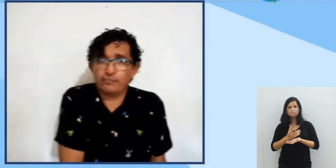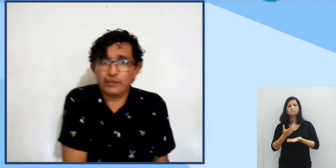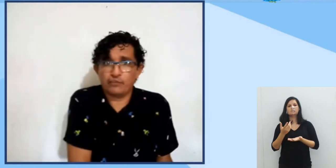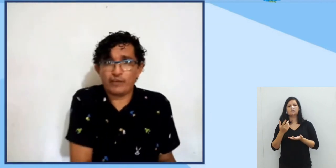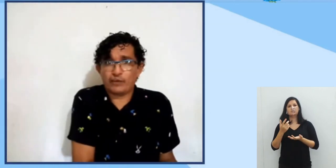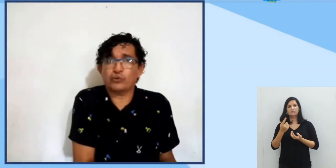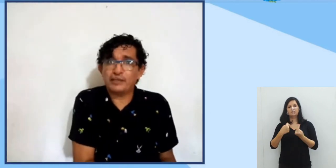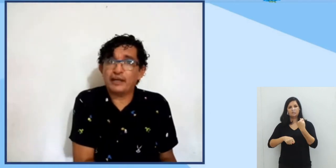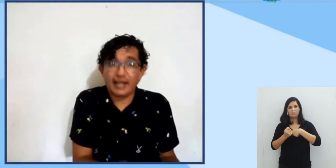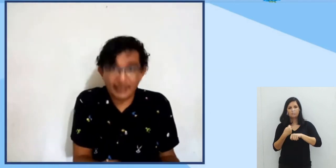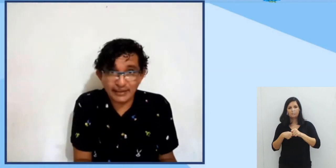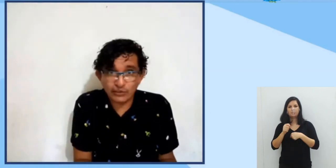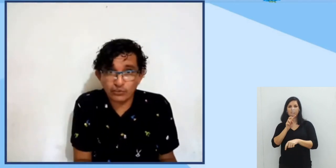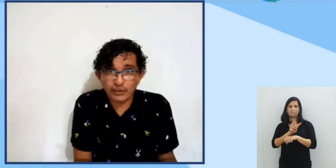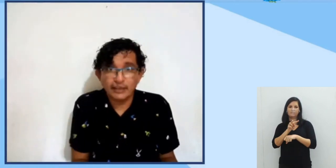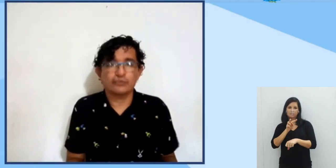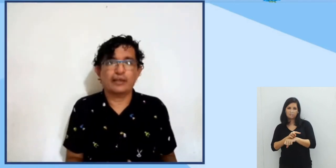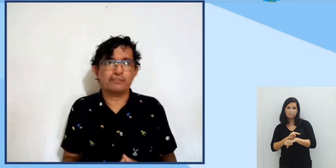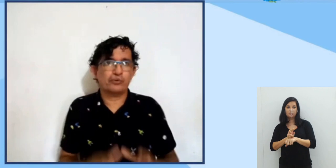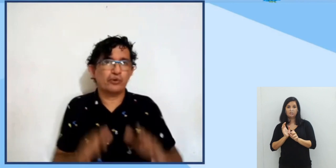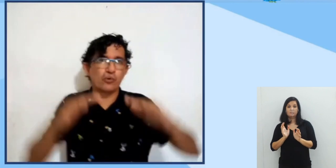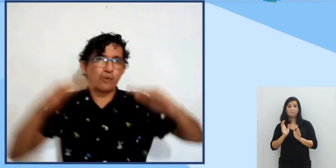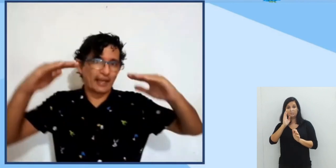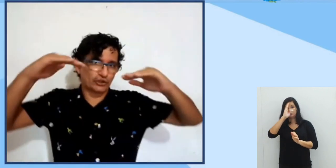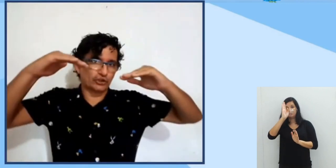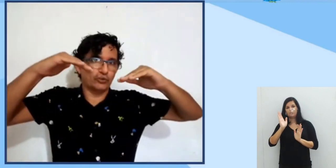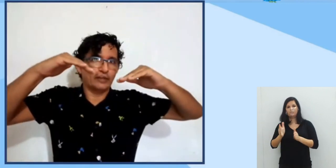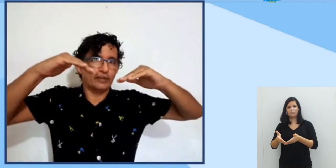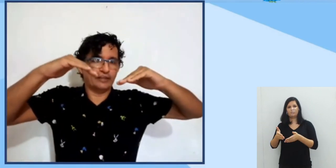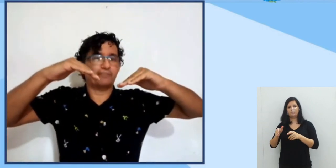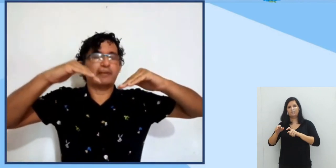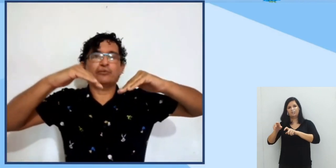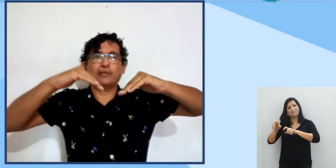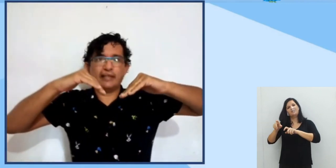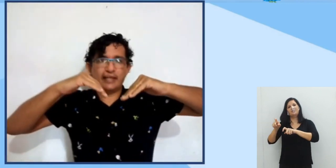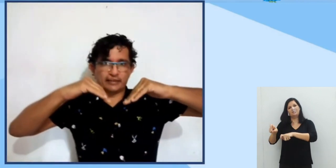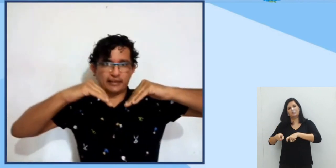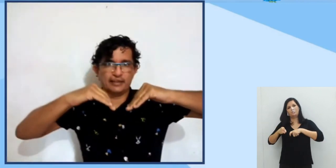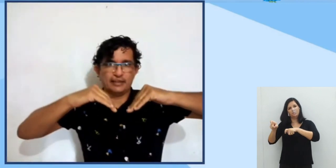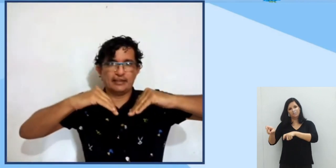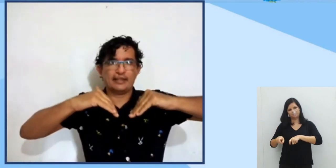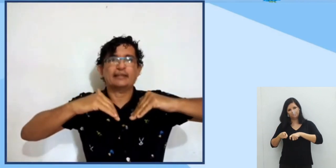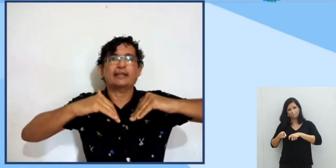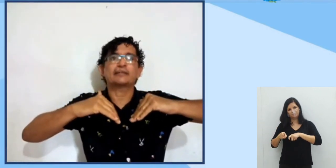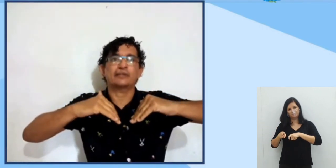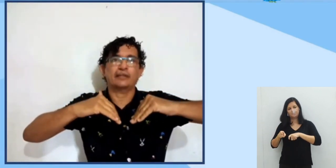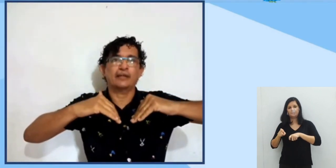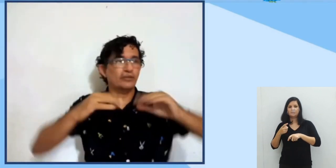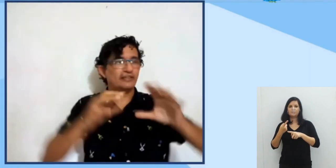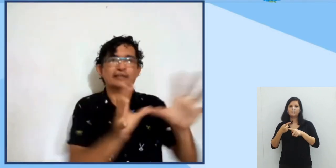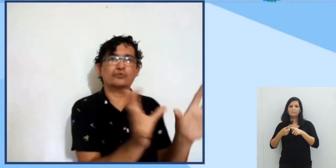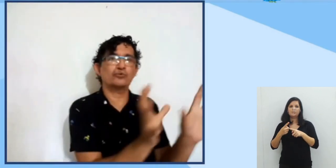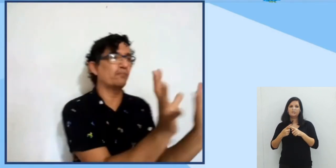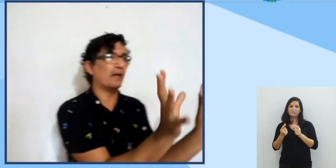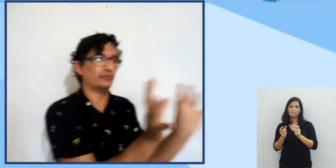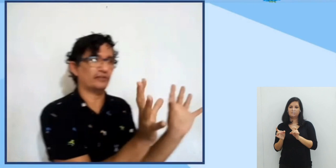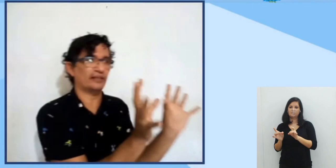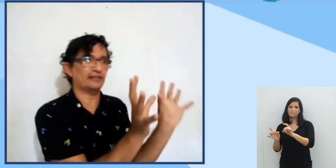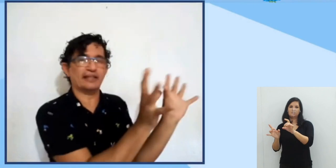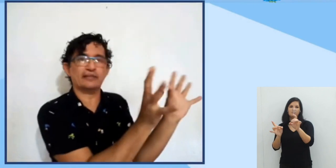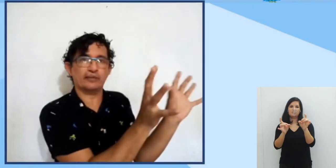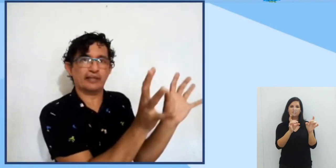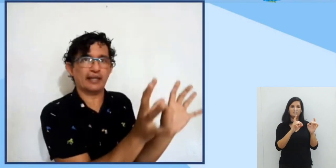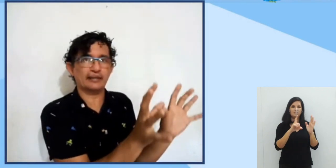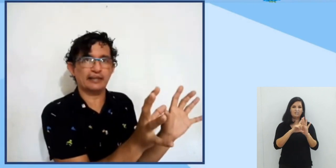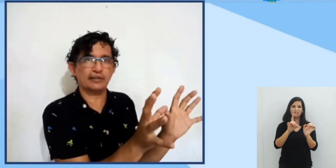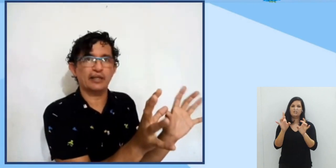era uma economia agrícola, né? Porque o comércio nesse período ele entra em decadência, né? Os centros urbanos